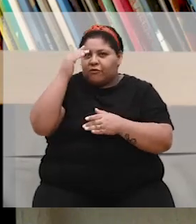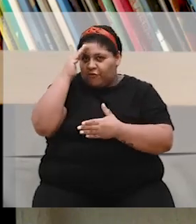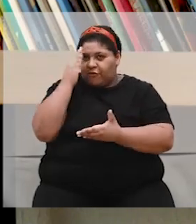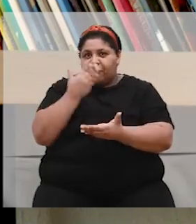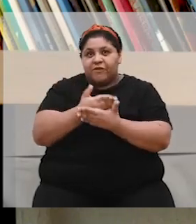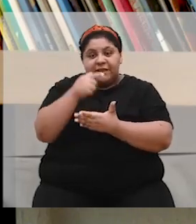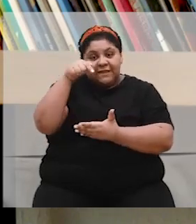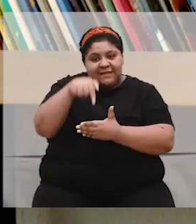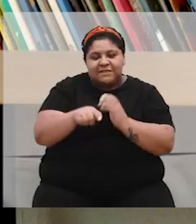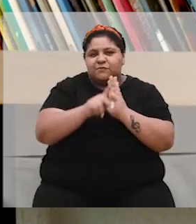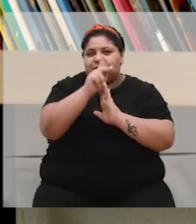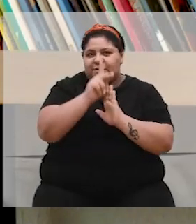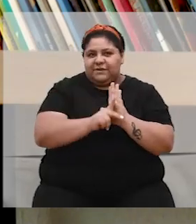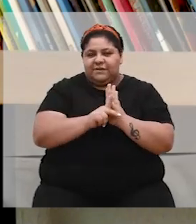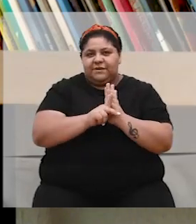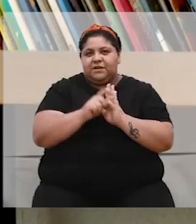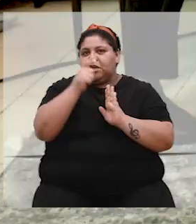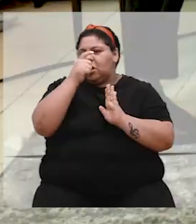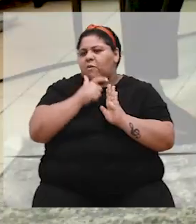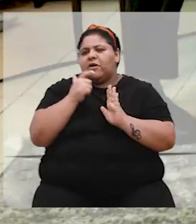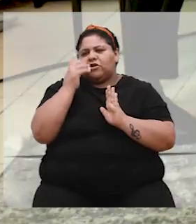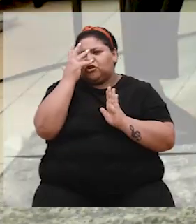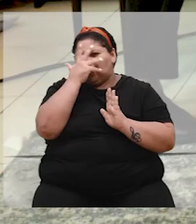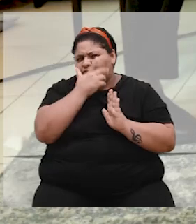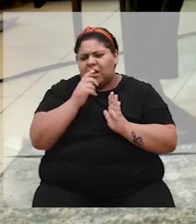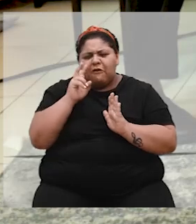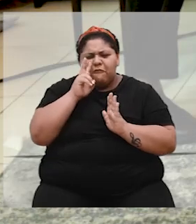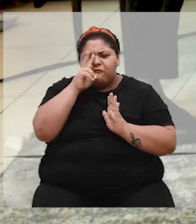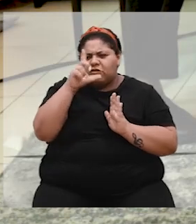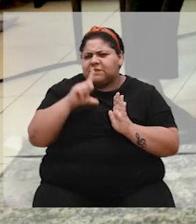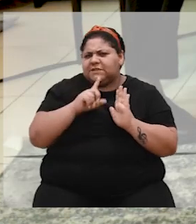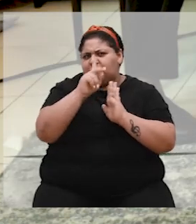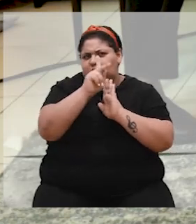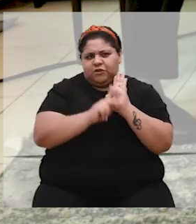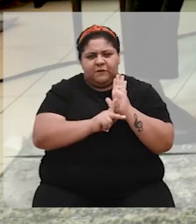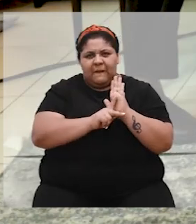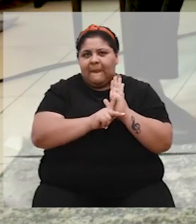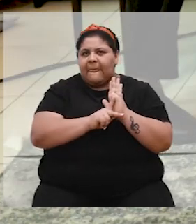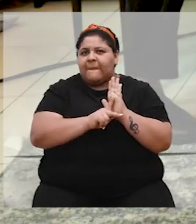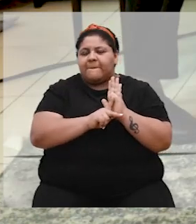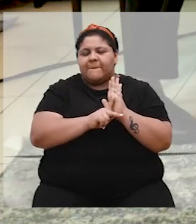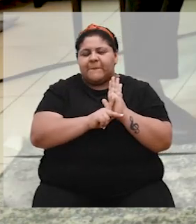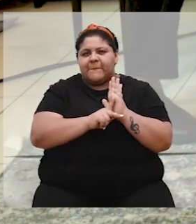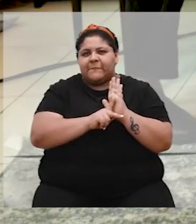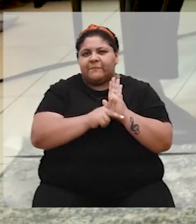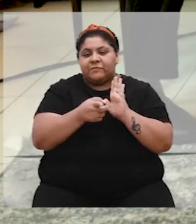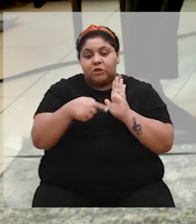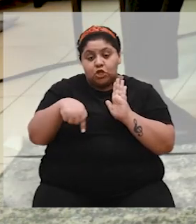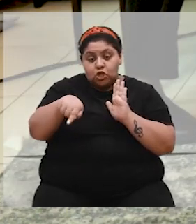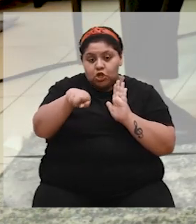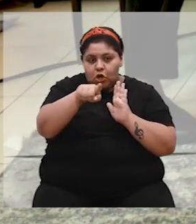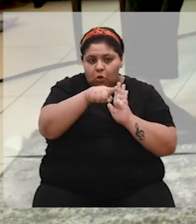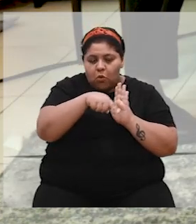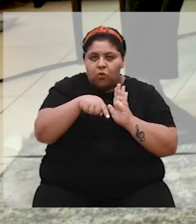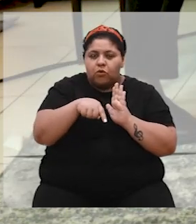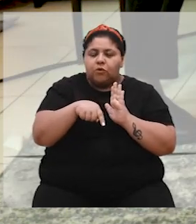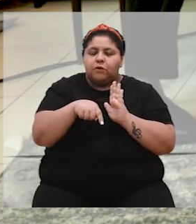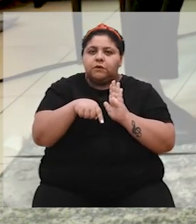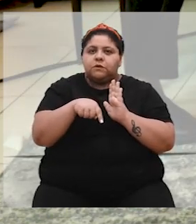é porque eu acredito muito nesse projeto. E eu acho um projeto belíssimo. A força que tem o projeto do Quindim é algo que nós